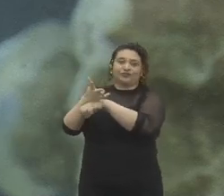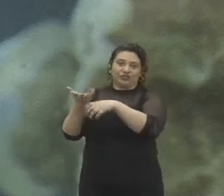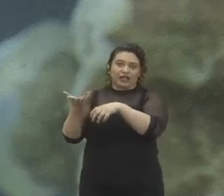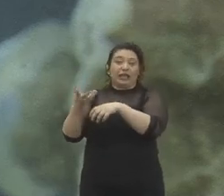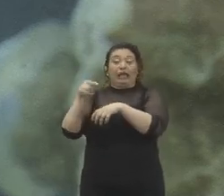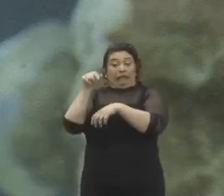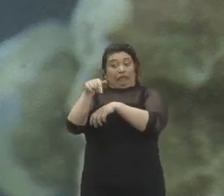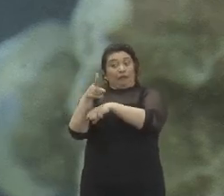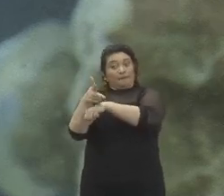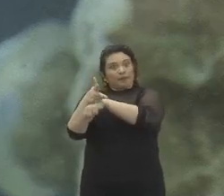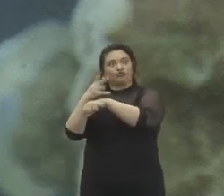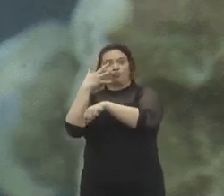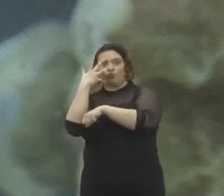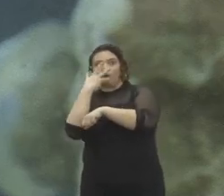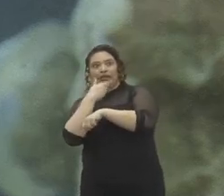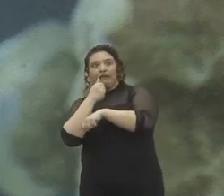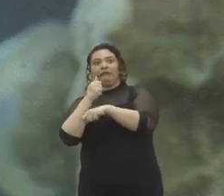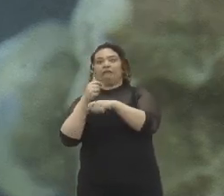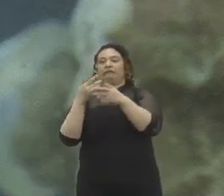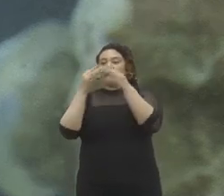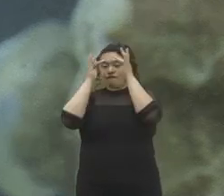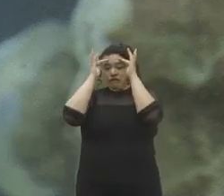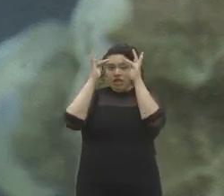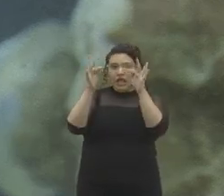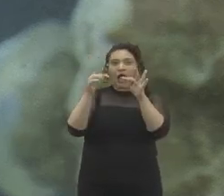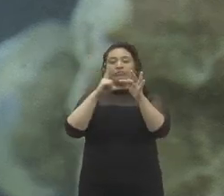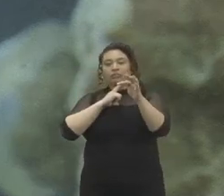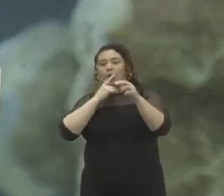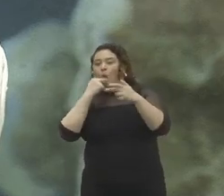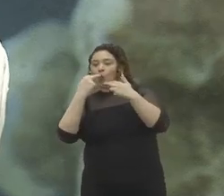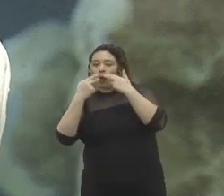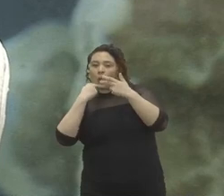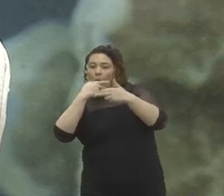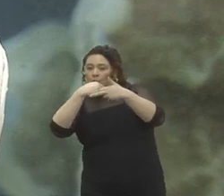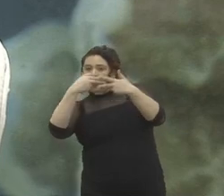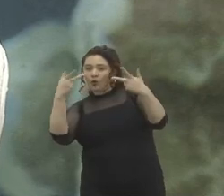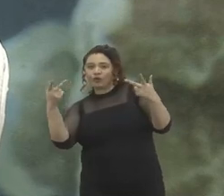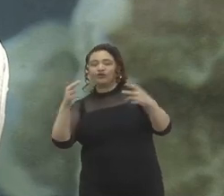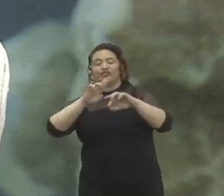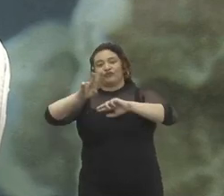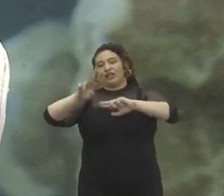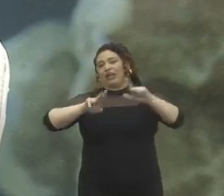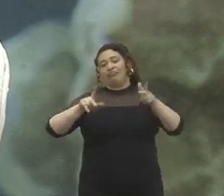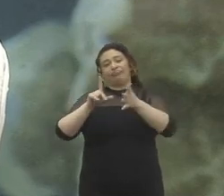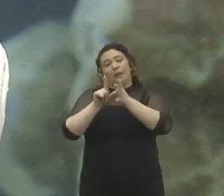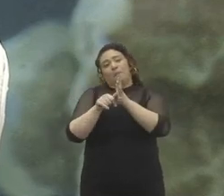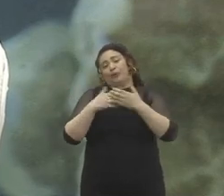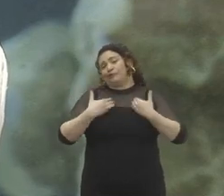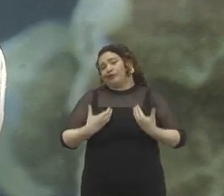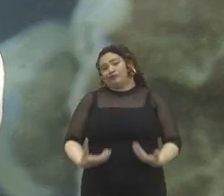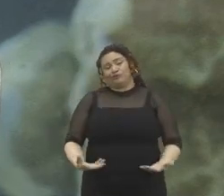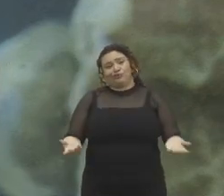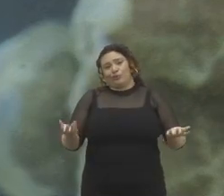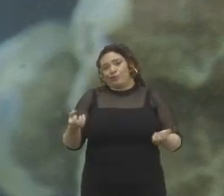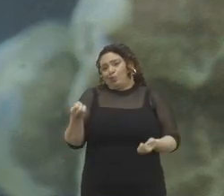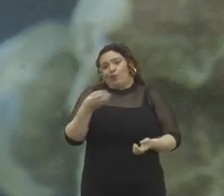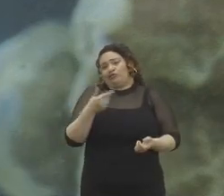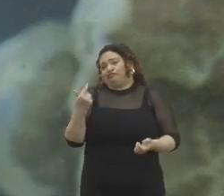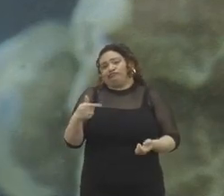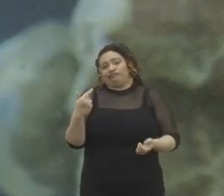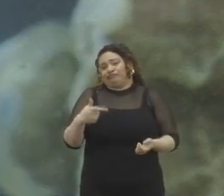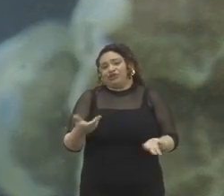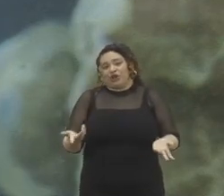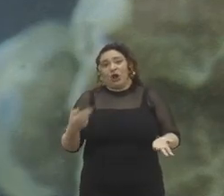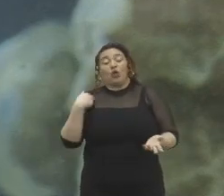ficando mais fiéis mais bonitas mais coloridas até acho que um pontoem que meio que cansou a novidade aí o pessoal a gente